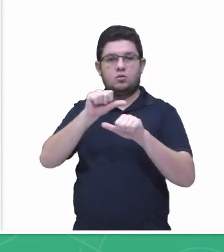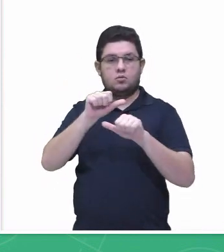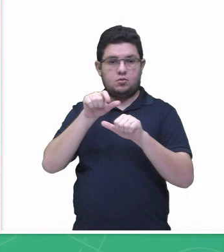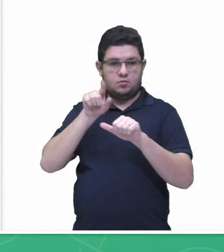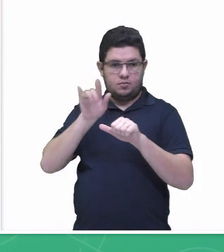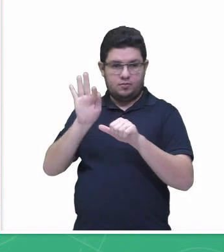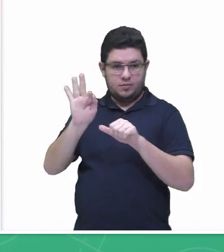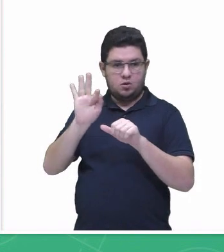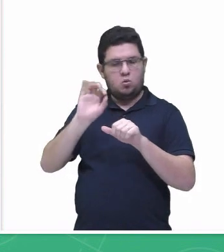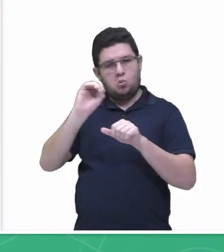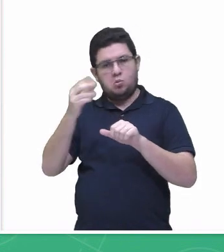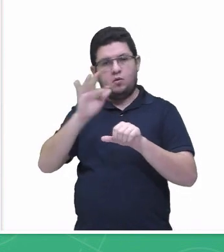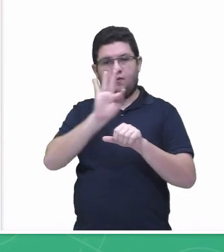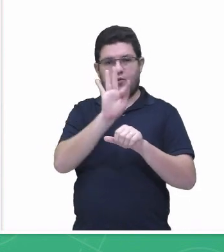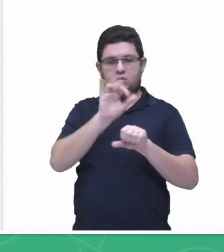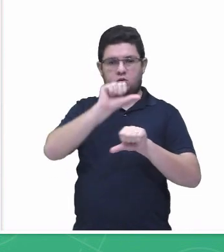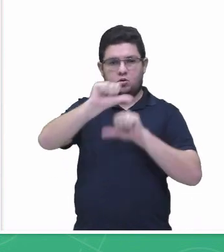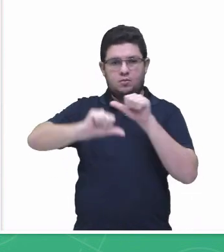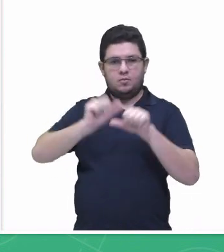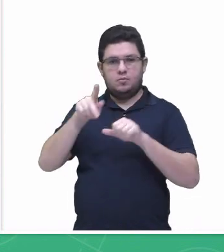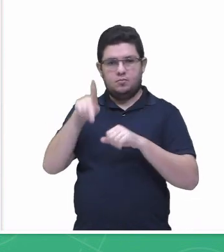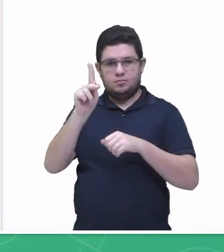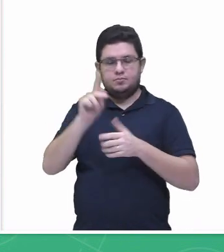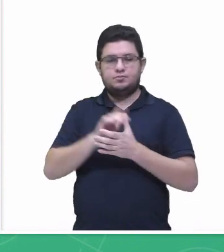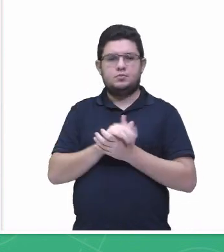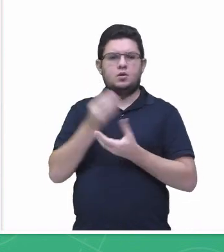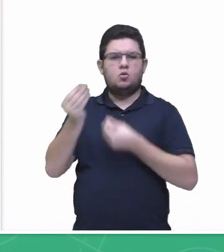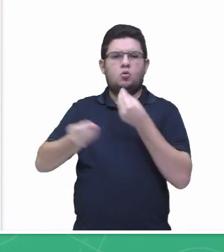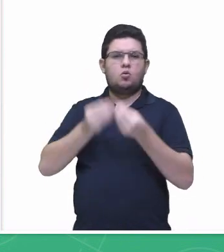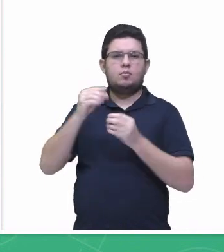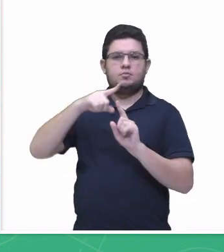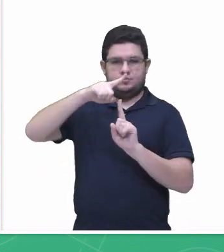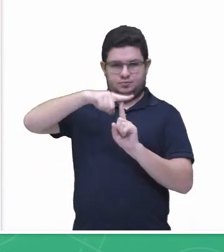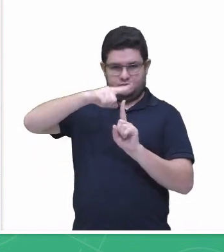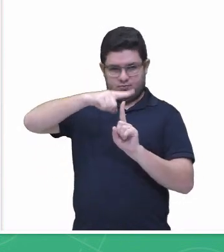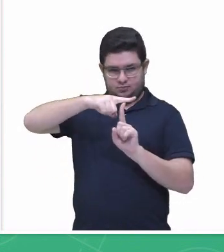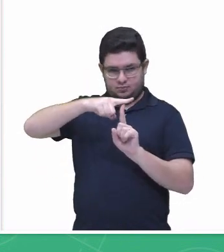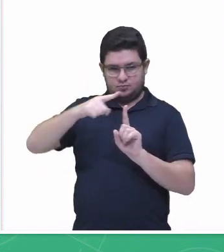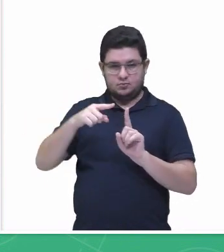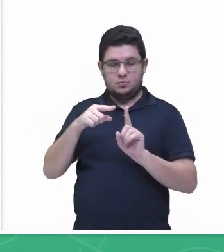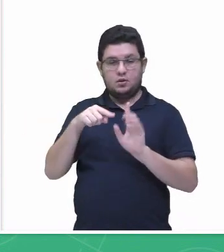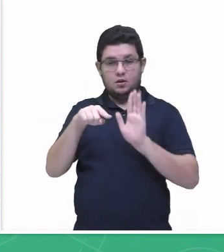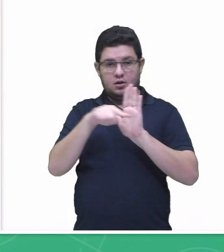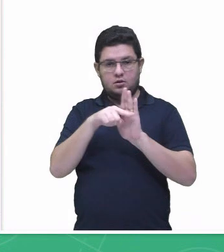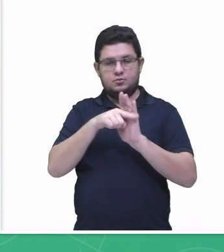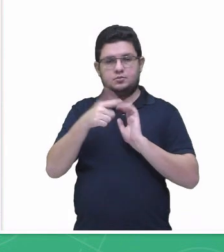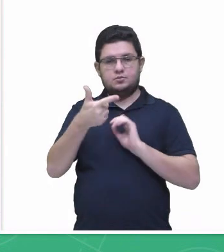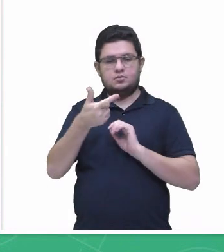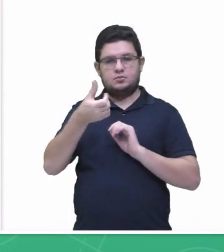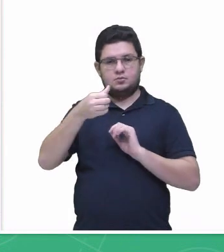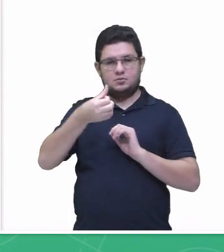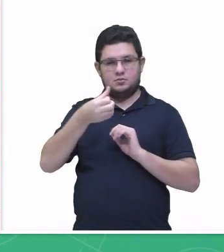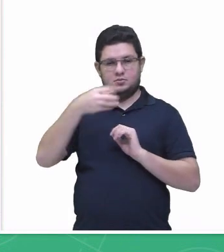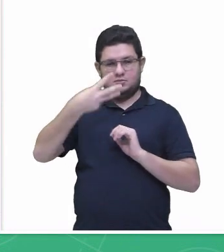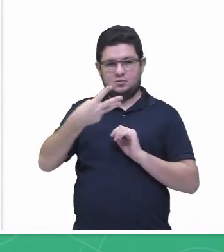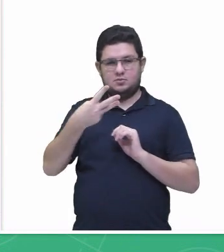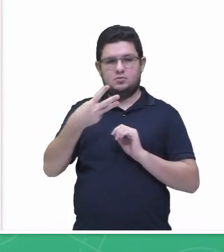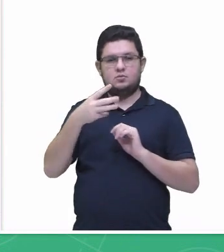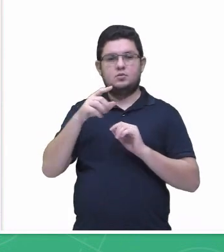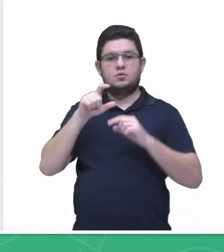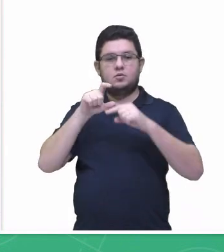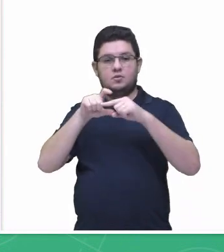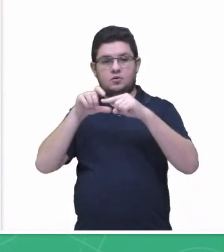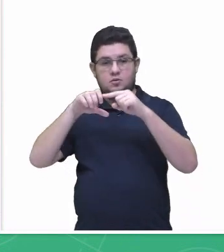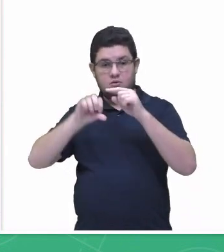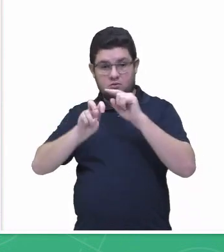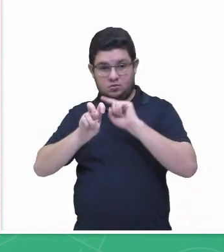diz o seguinte: T menos 273 sobre 5 é igual a TF menos 32 sobre 9. Então,